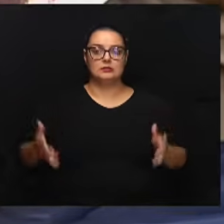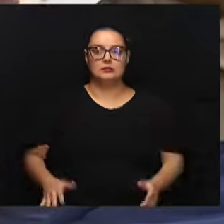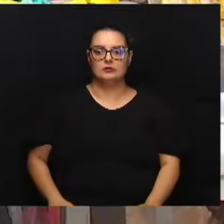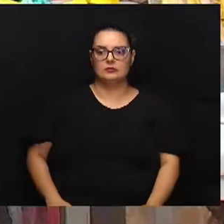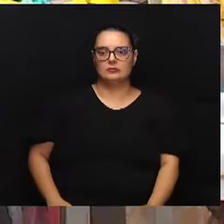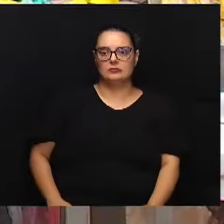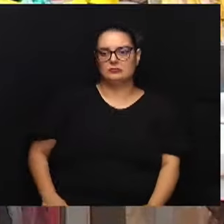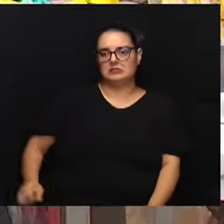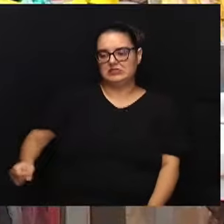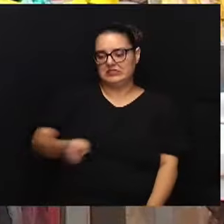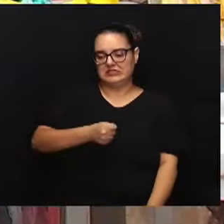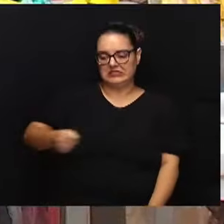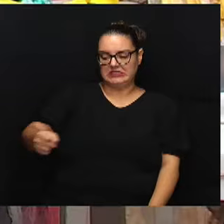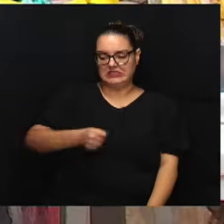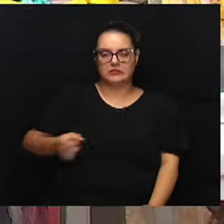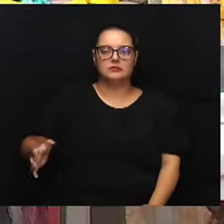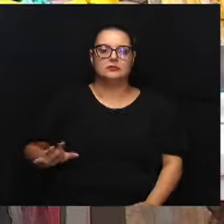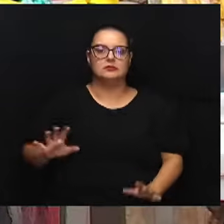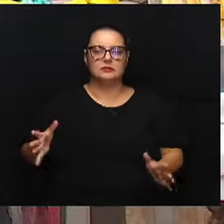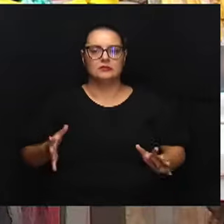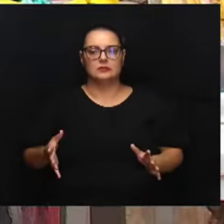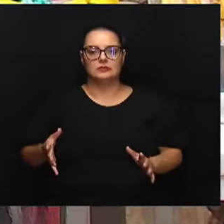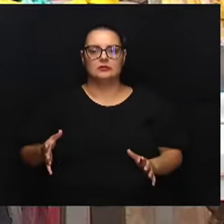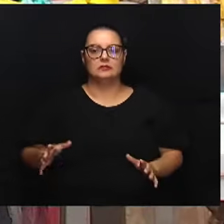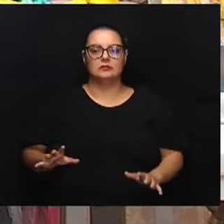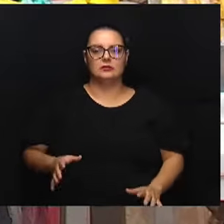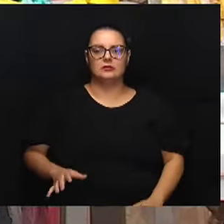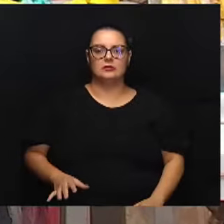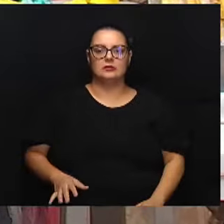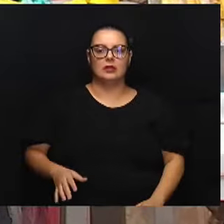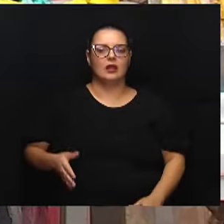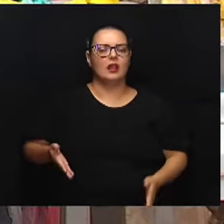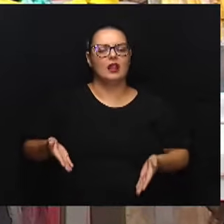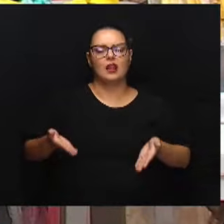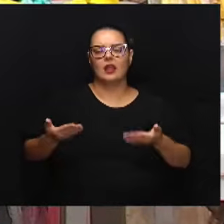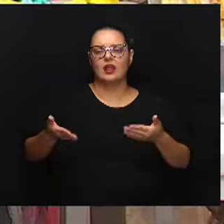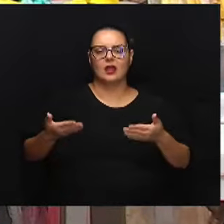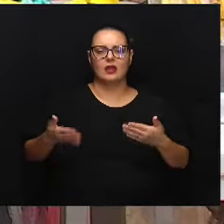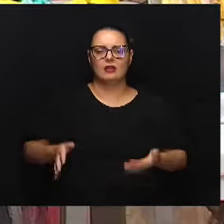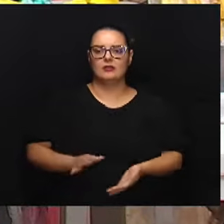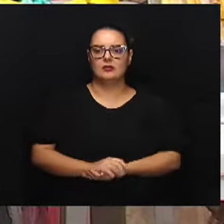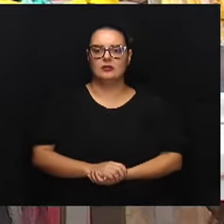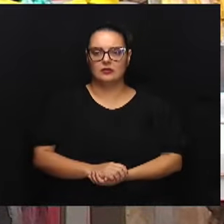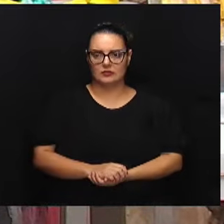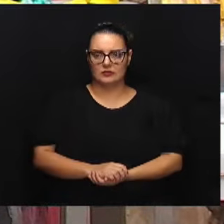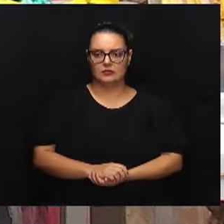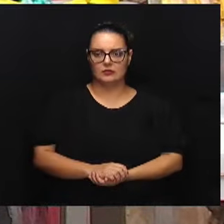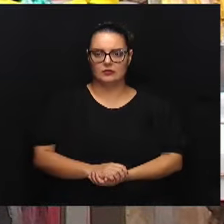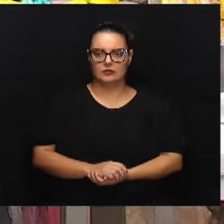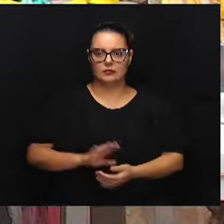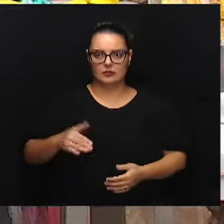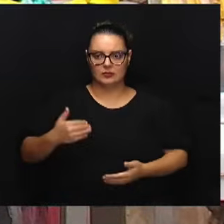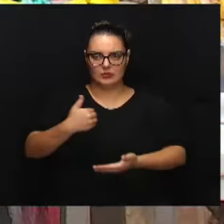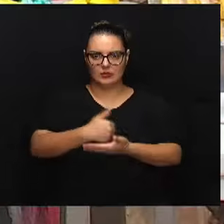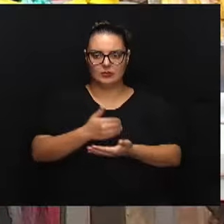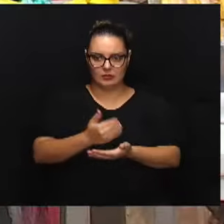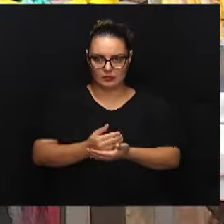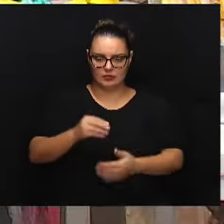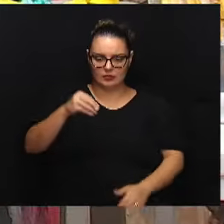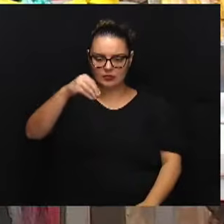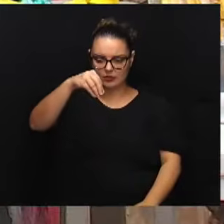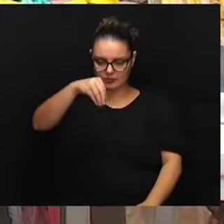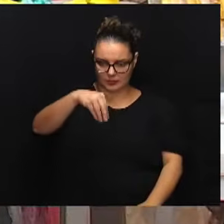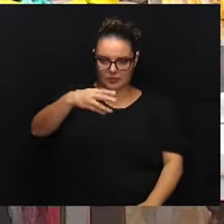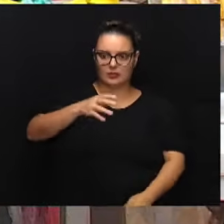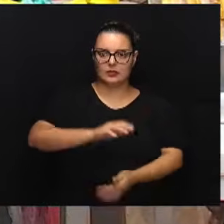tipo... E aí passa e acaba... Não, é só de leve. Quando a gente vai fazer um bolo, a gente não coloca uma cerejinha?